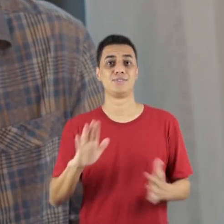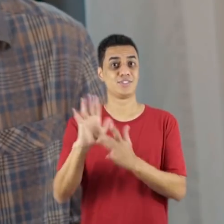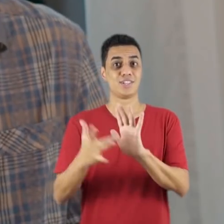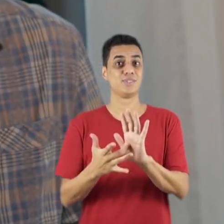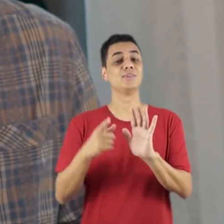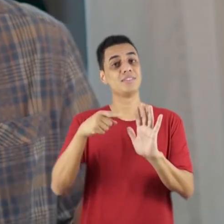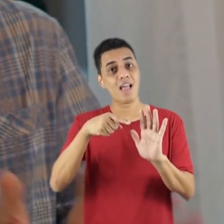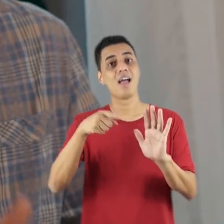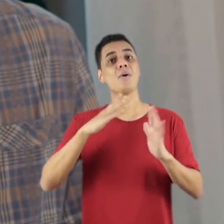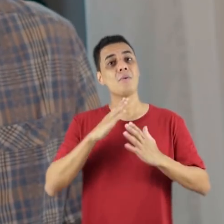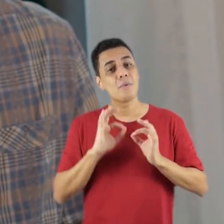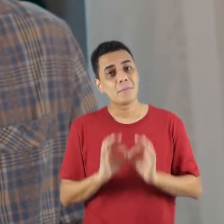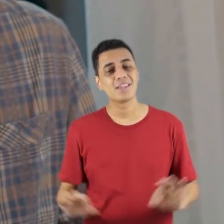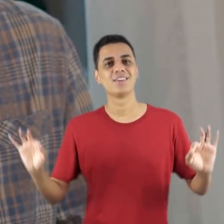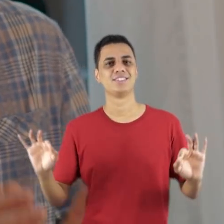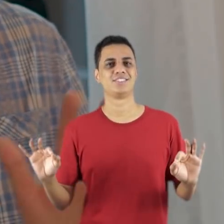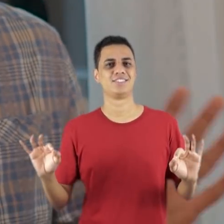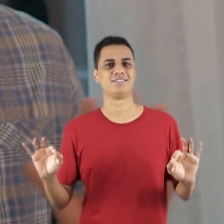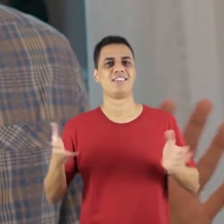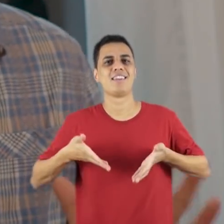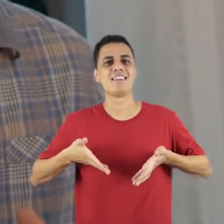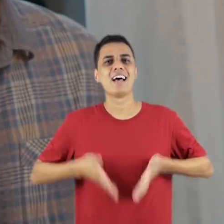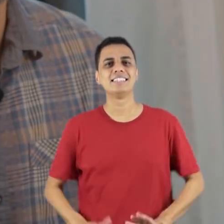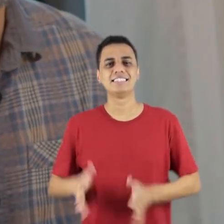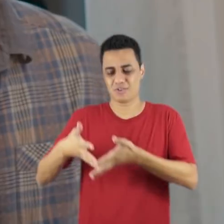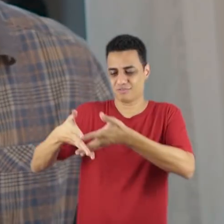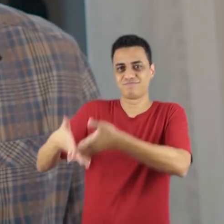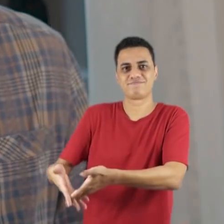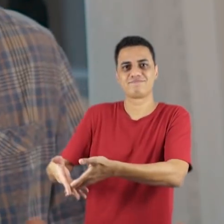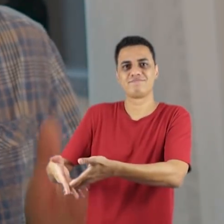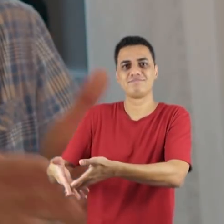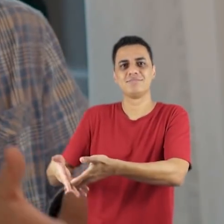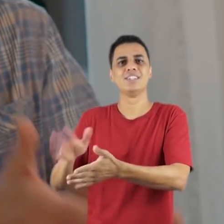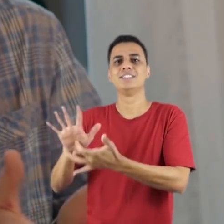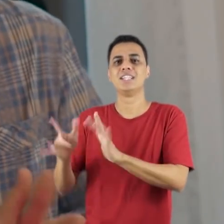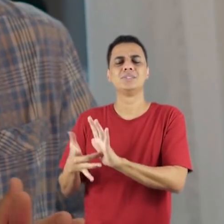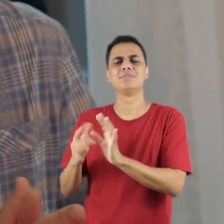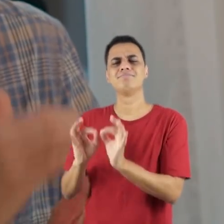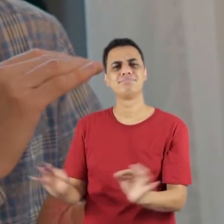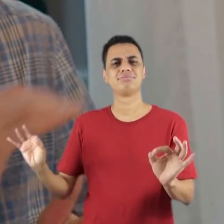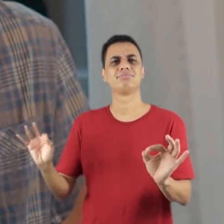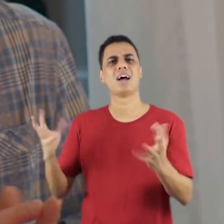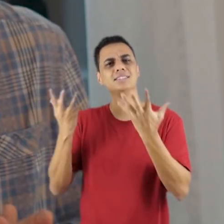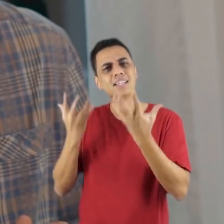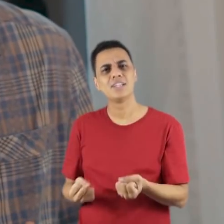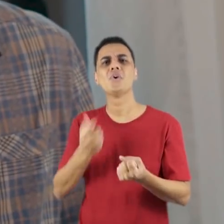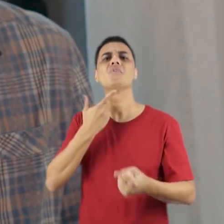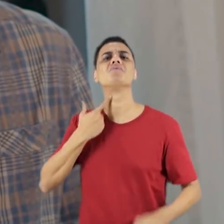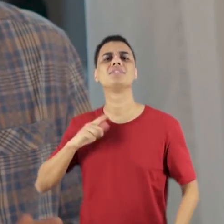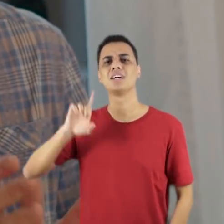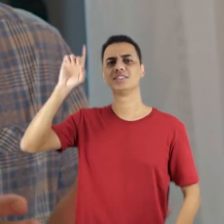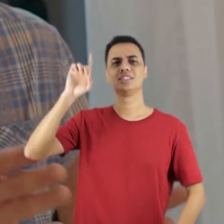família pobre, nascido num estábulo. Ele não se achou superior para fazer isso por nós. Ele se submeteu à vontade de Deus em toda a sua